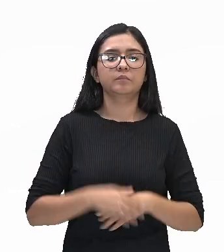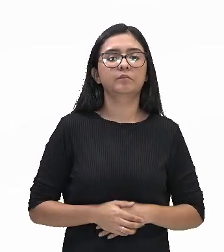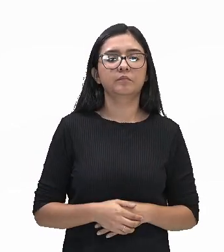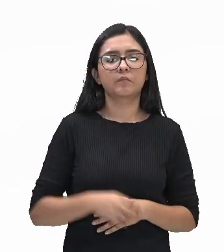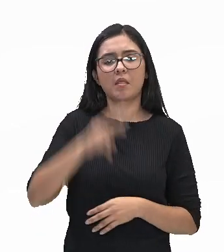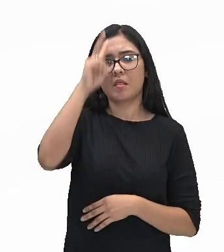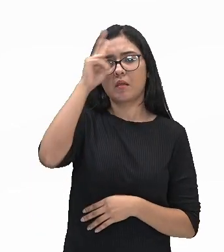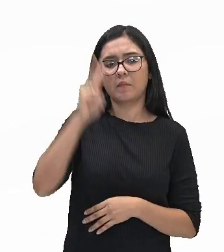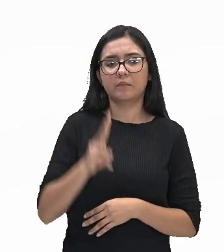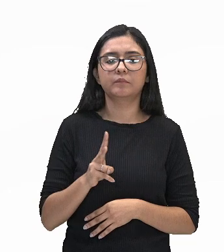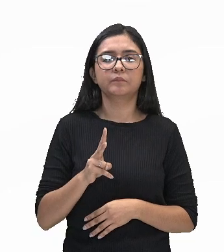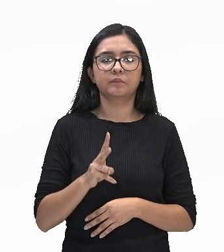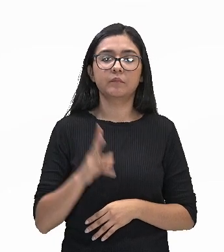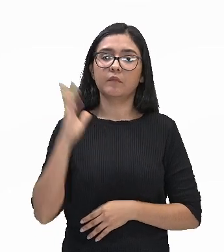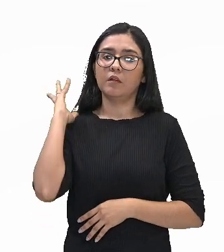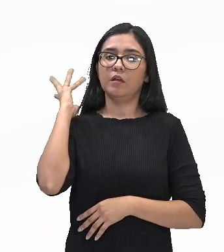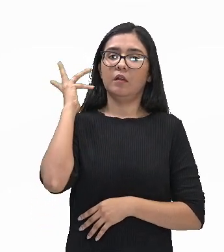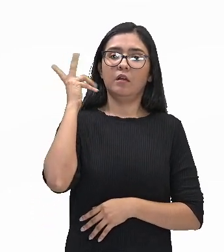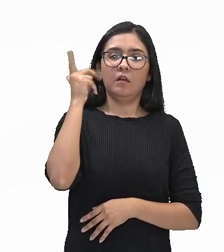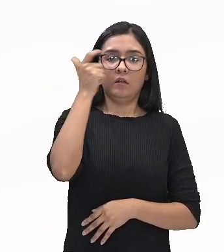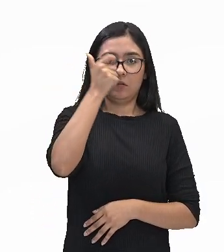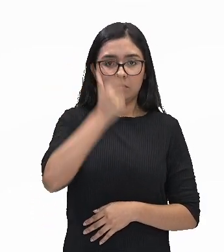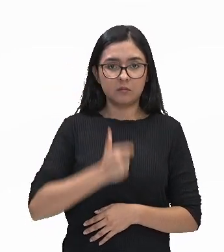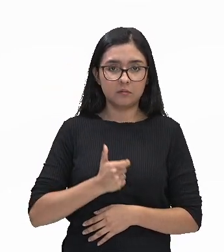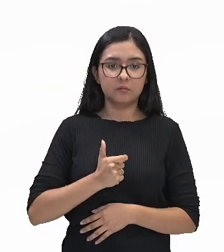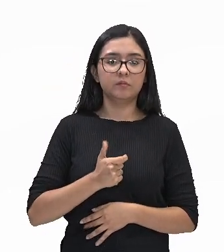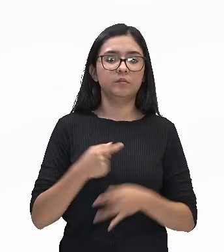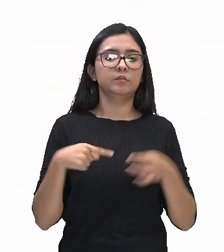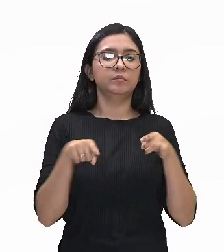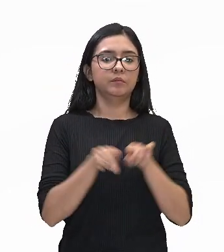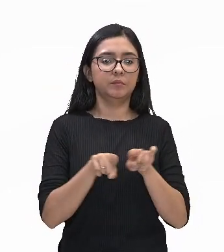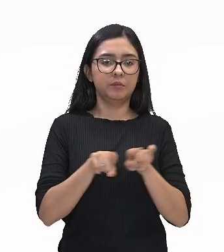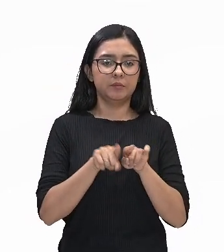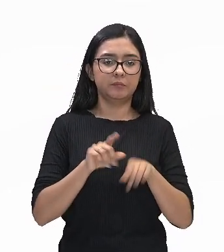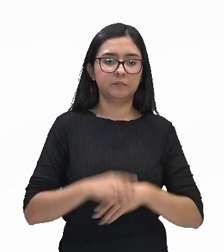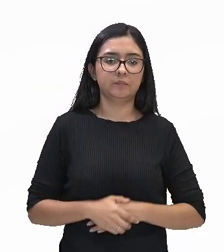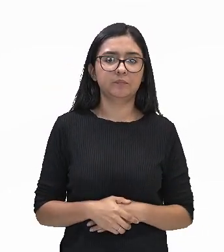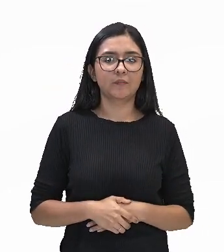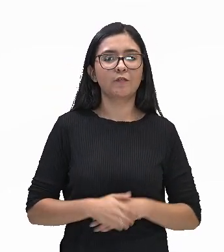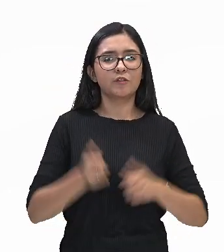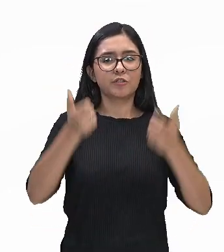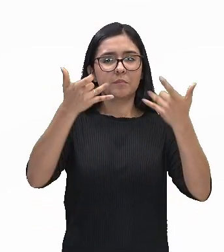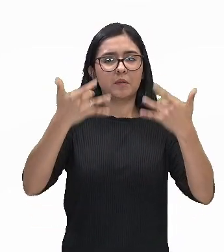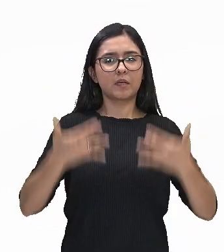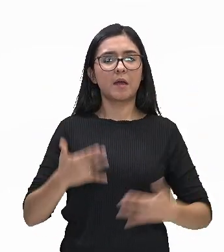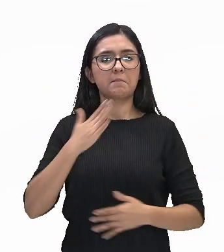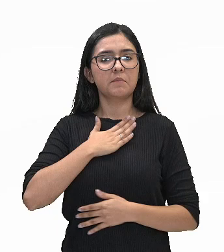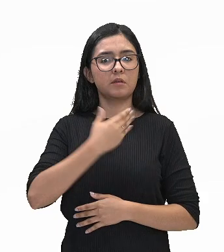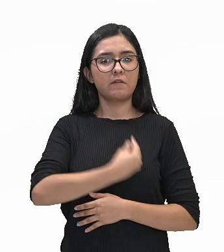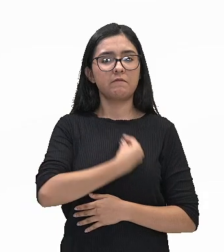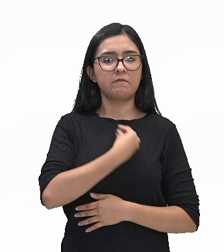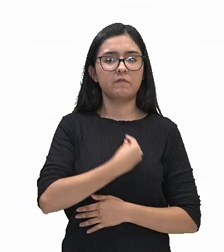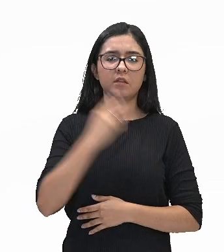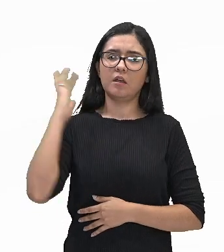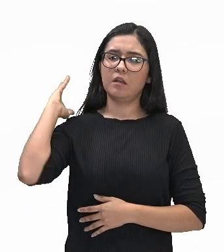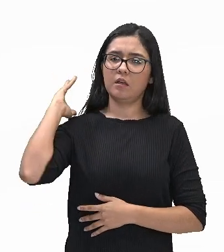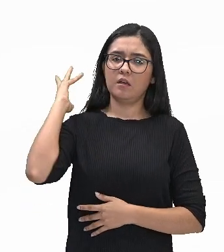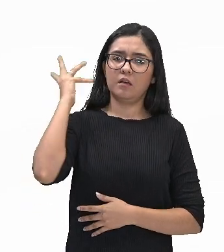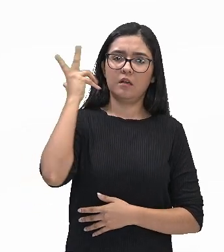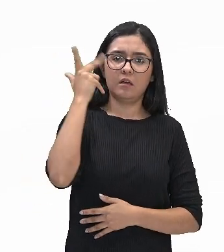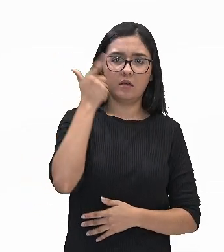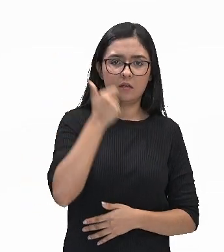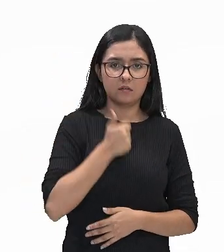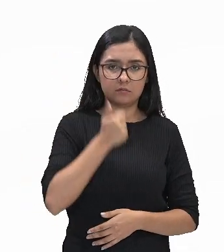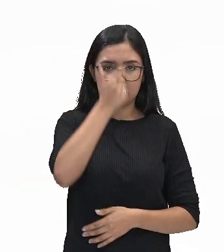memórias, autobiografias, quando vou falar de mim mesma, ou você vai falar de